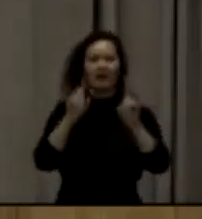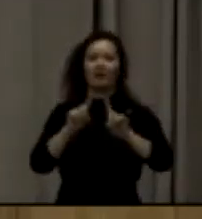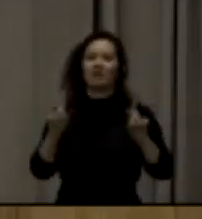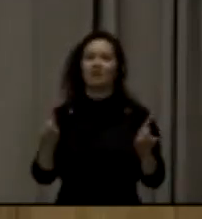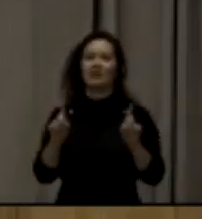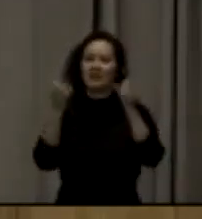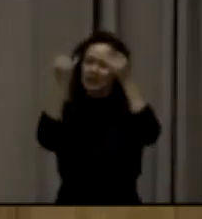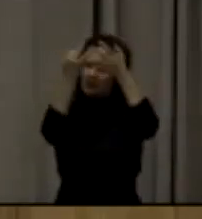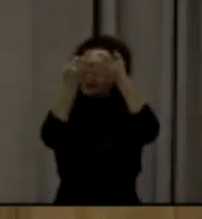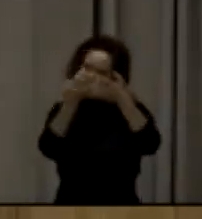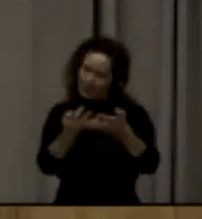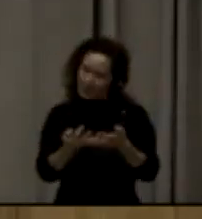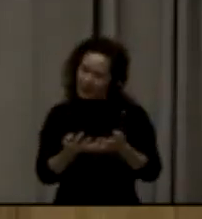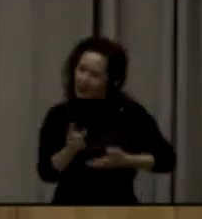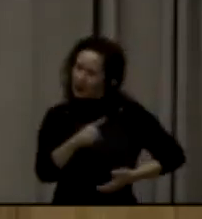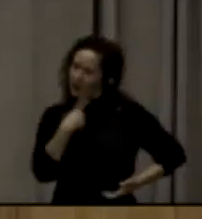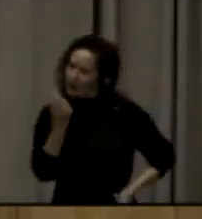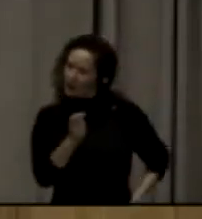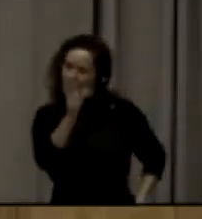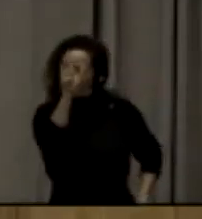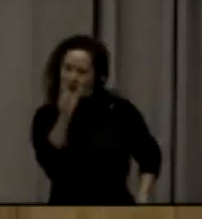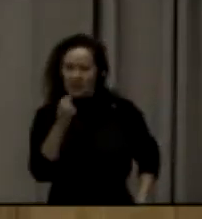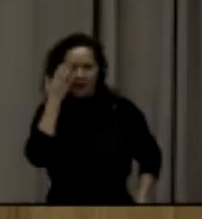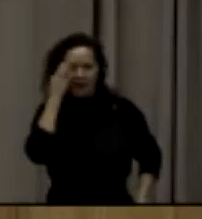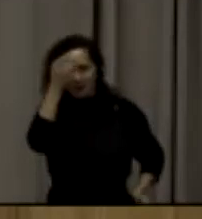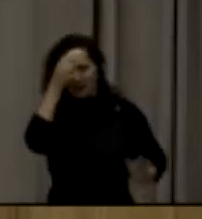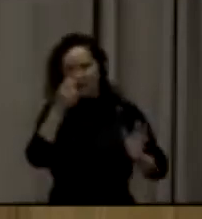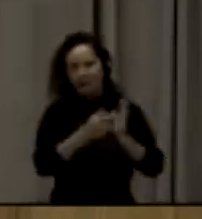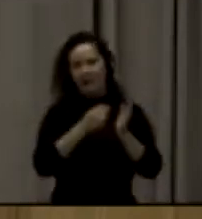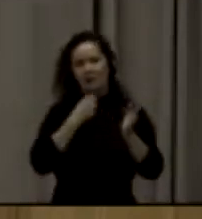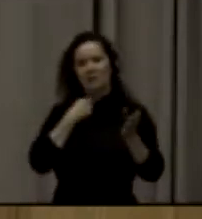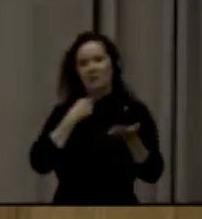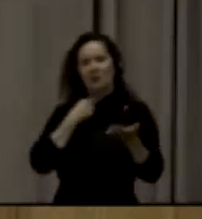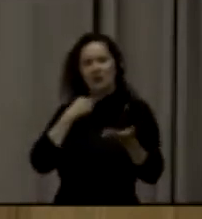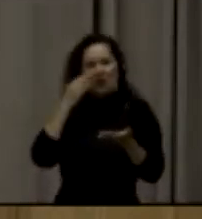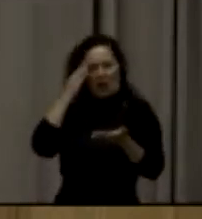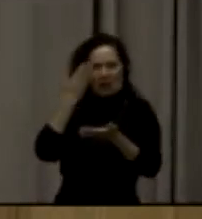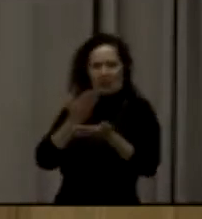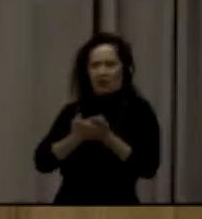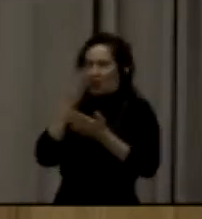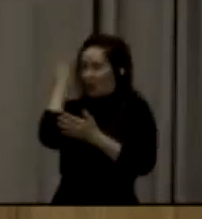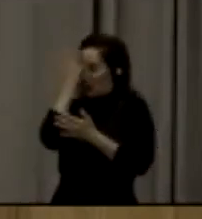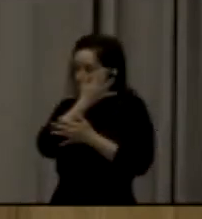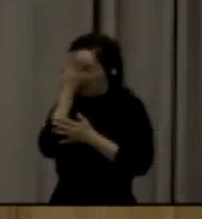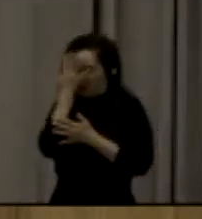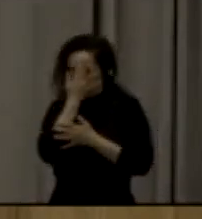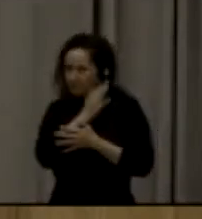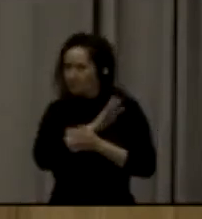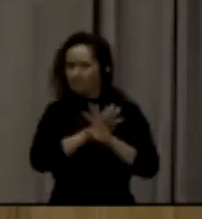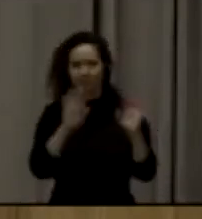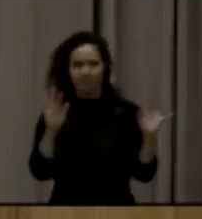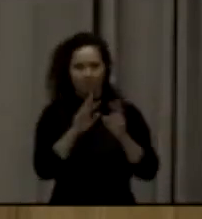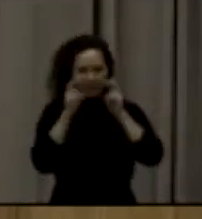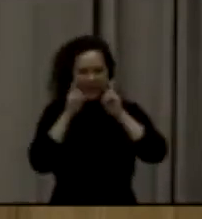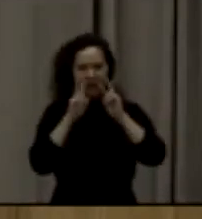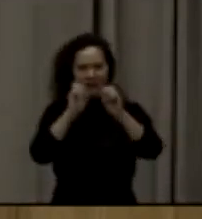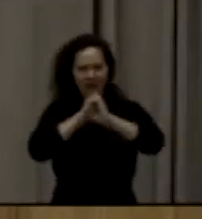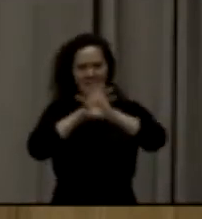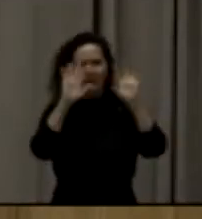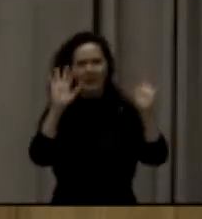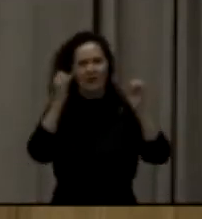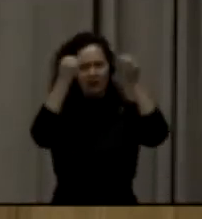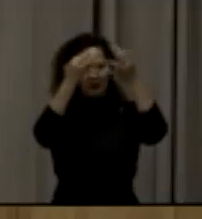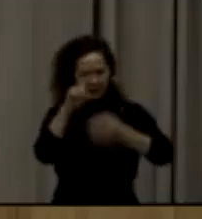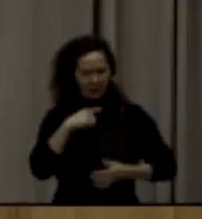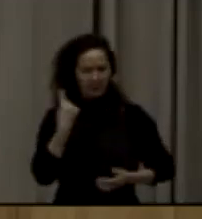ter explicabilidade. A gente não pode comprar caixa preta. A inteligência artificial